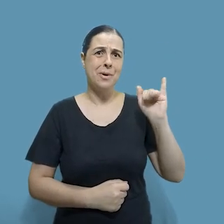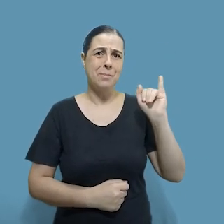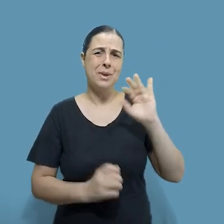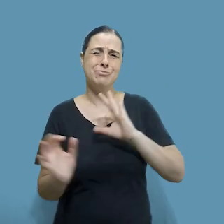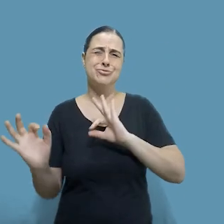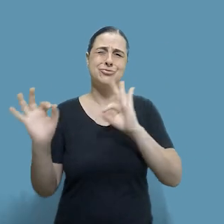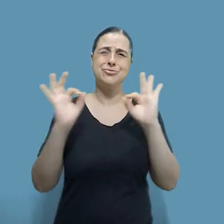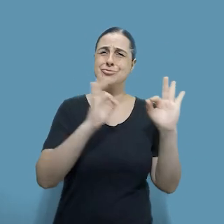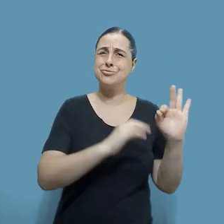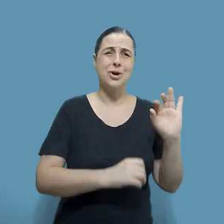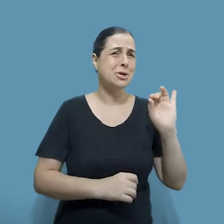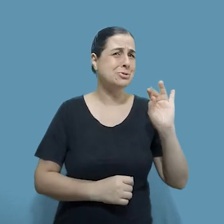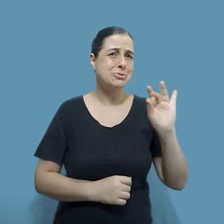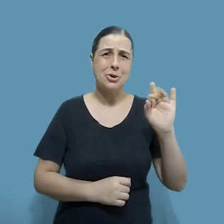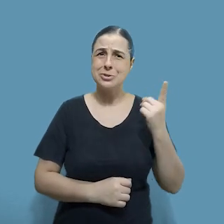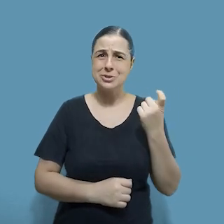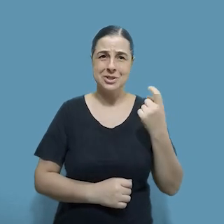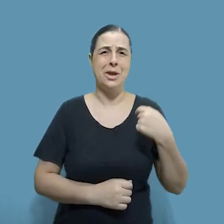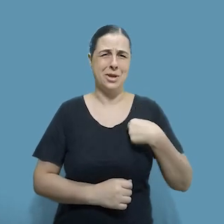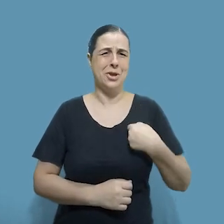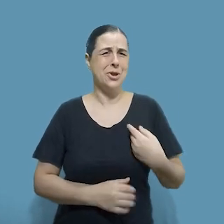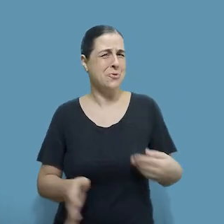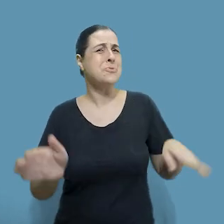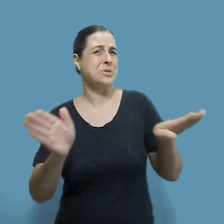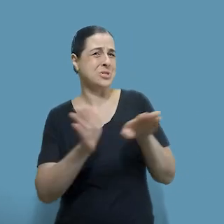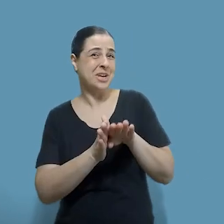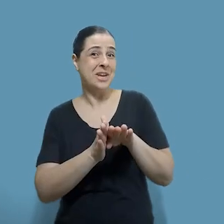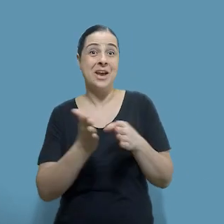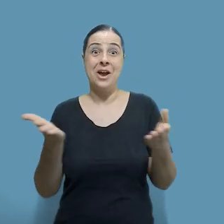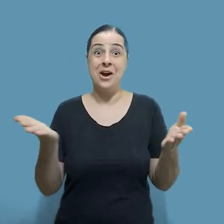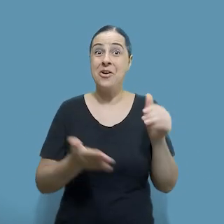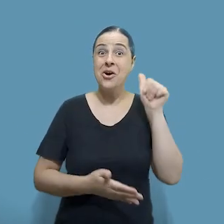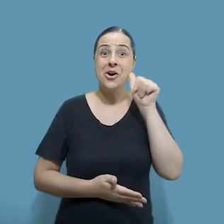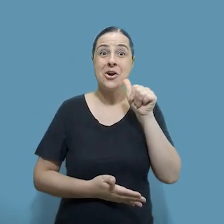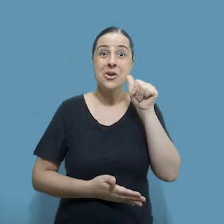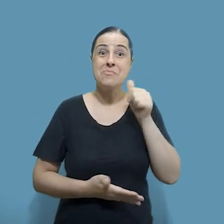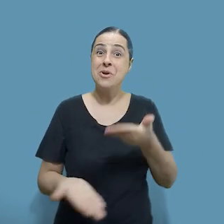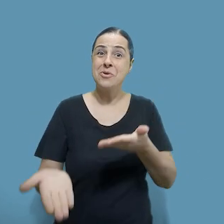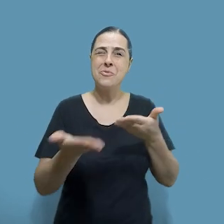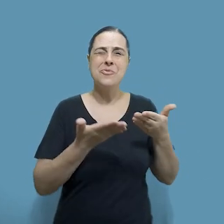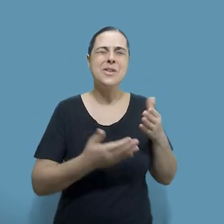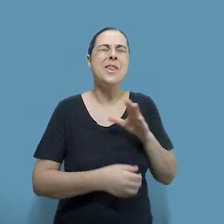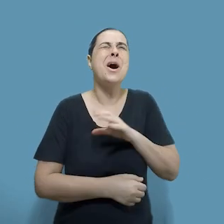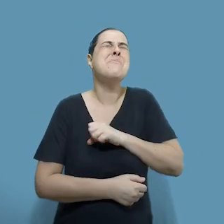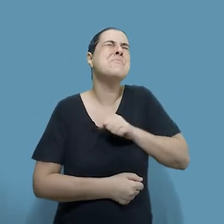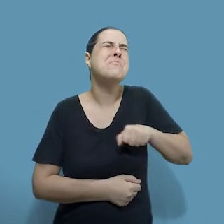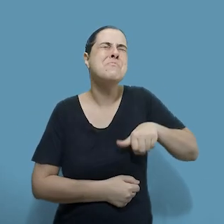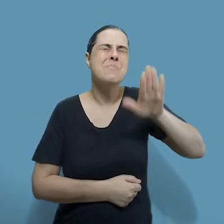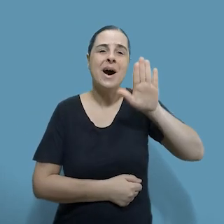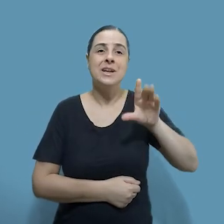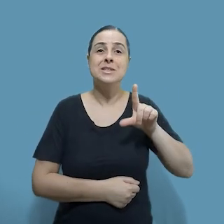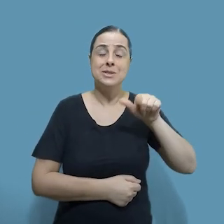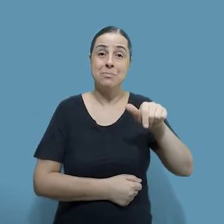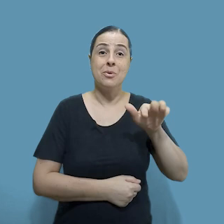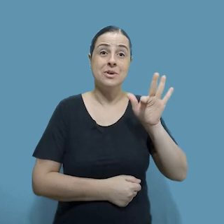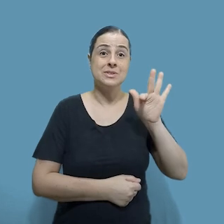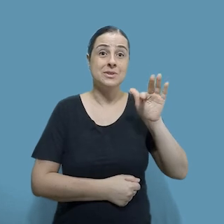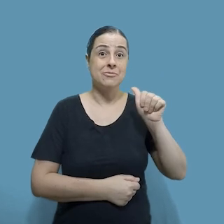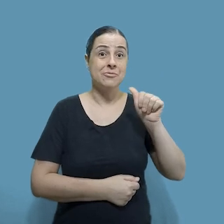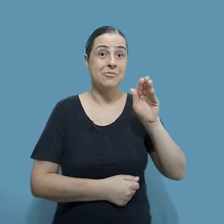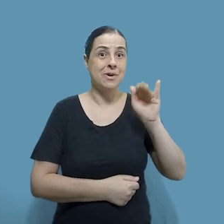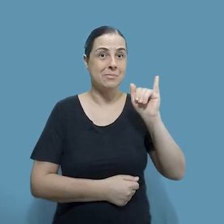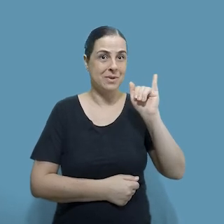esse ano, mas esse ano agora eu cheguei com a convidada que eu mais amo que está voltando, mas a Fabi vai apresentar daqui a pouco pra gente, a